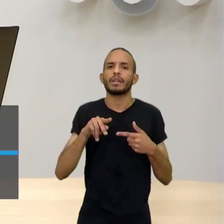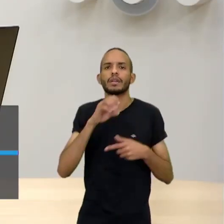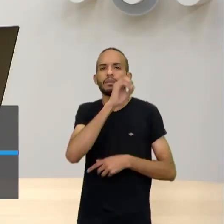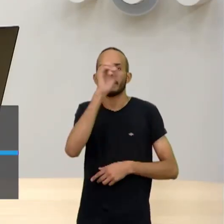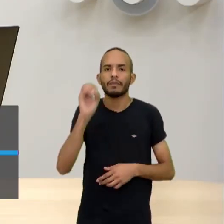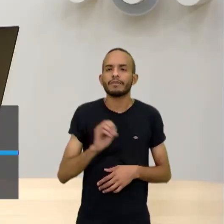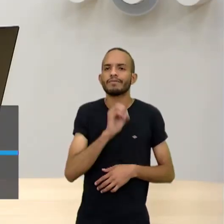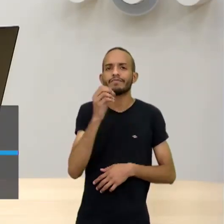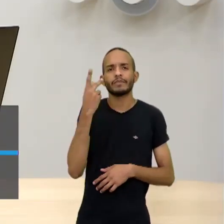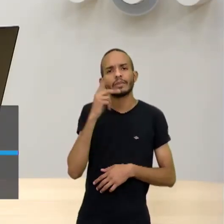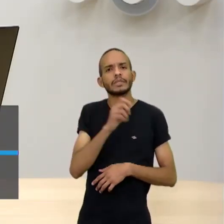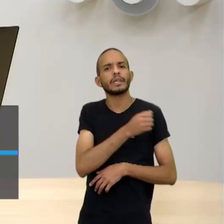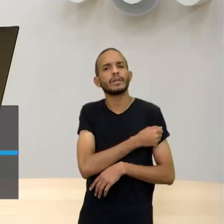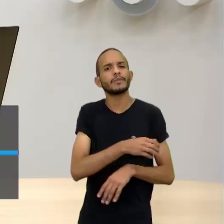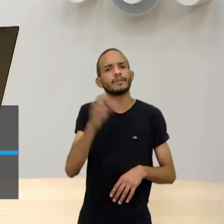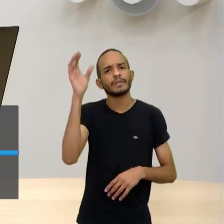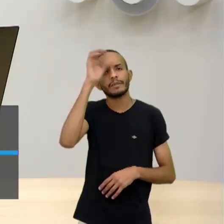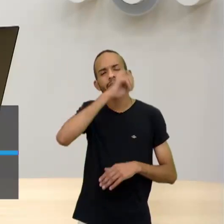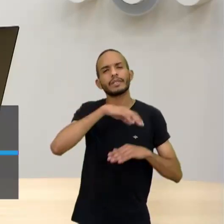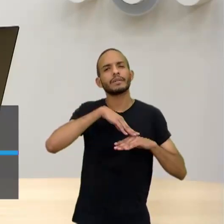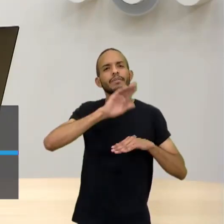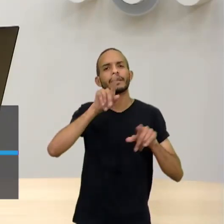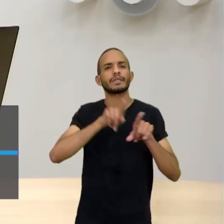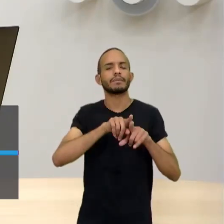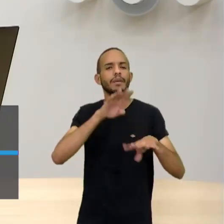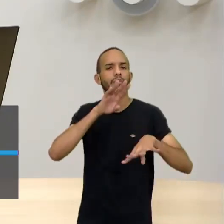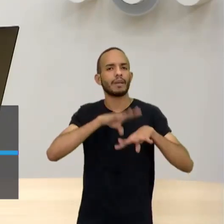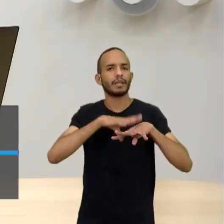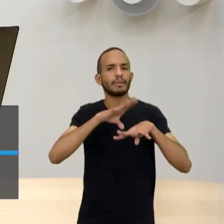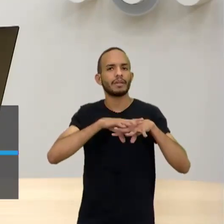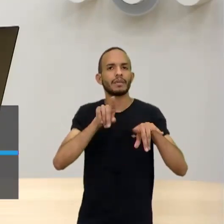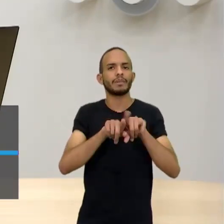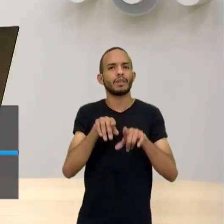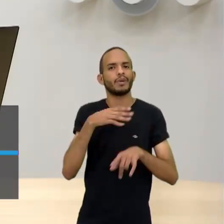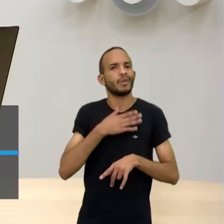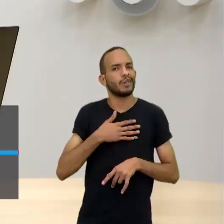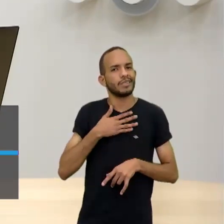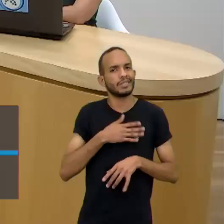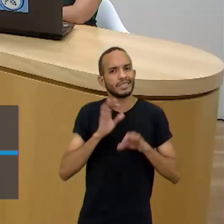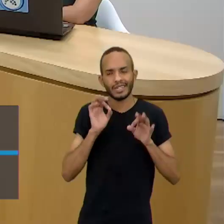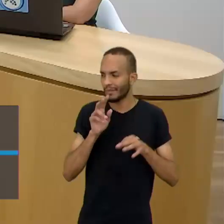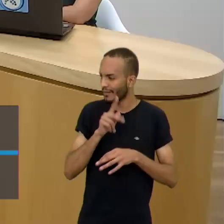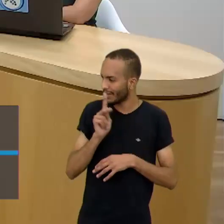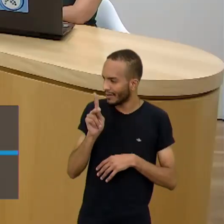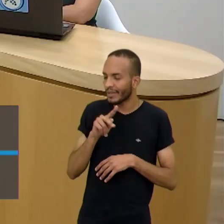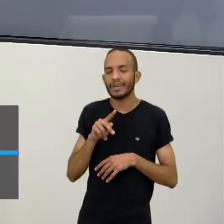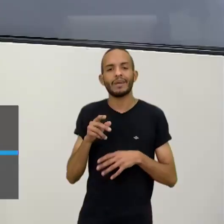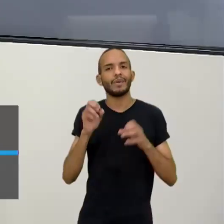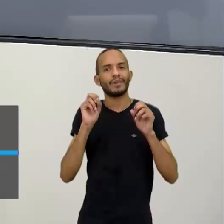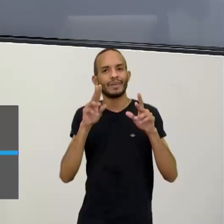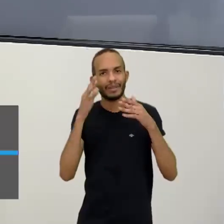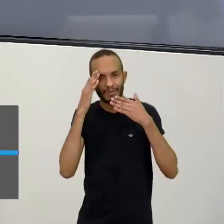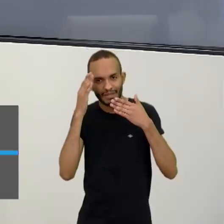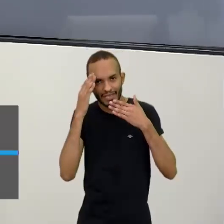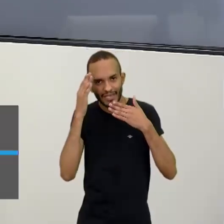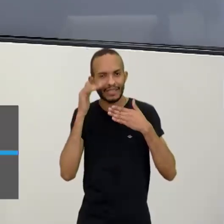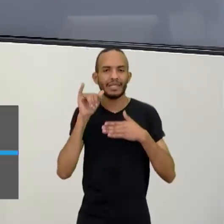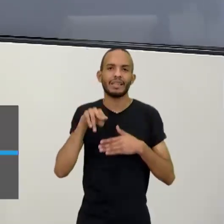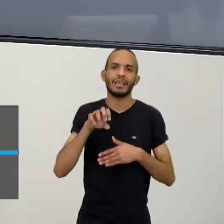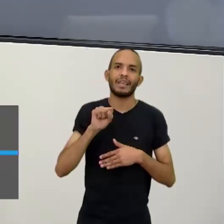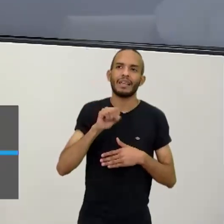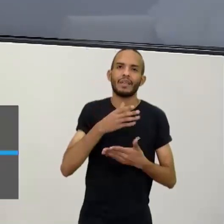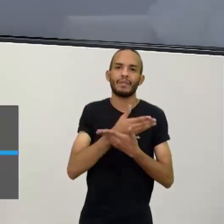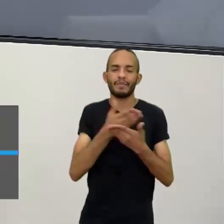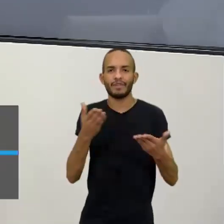Mídias para que você, aluno, aprenda cada vez mais matemática e goste. Não é, professora Viviane? Certo. Obrigada, Inês. Obrigada,